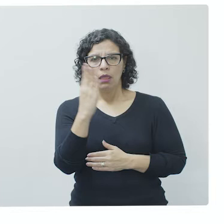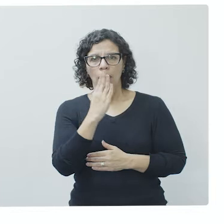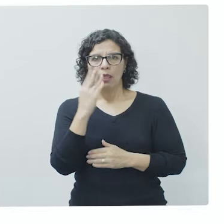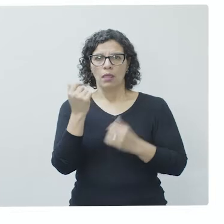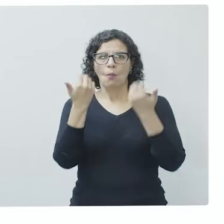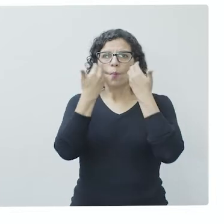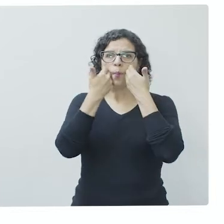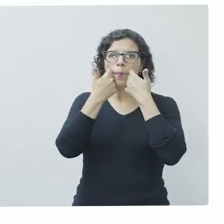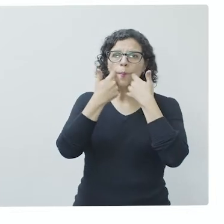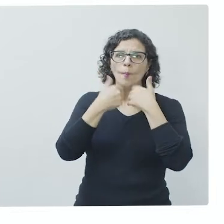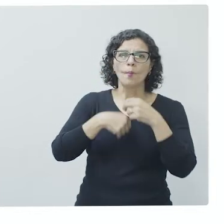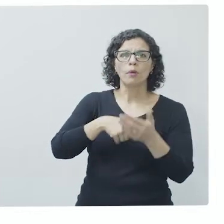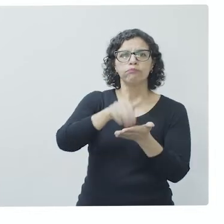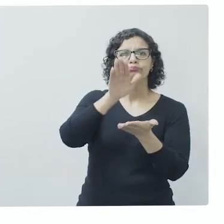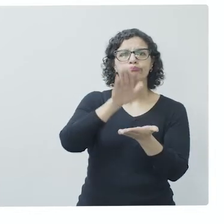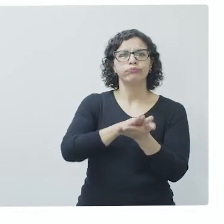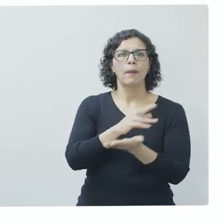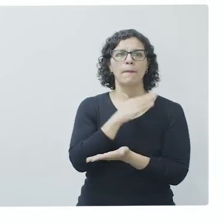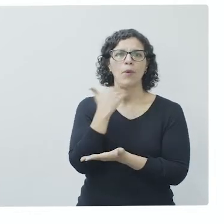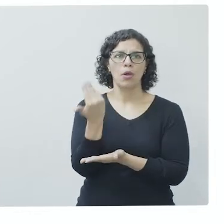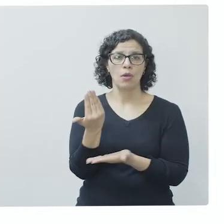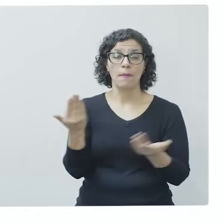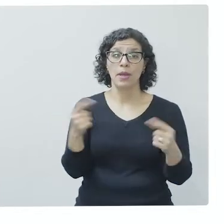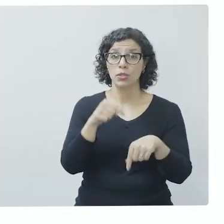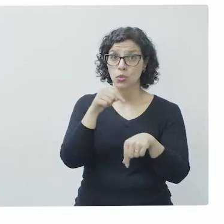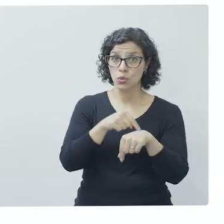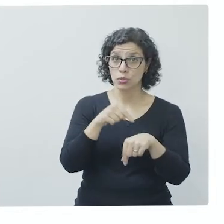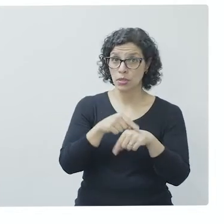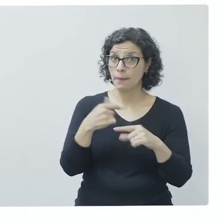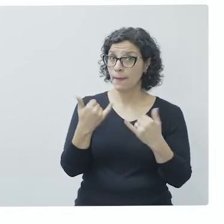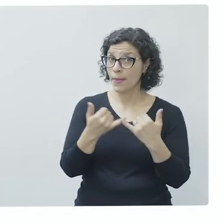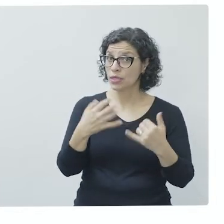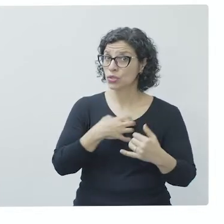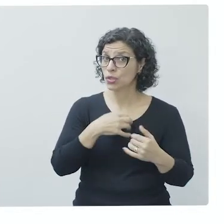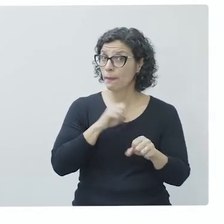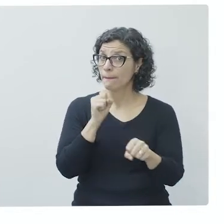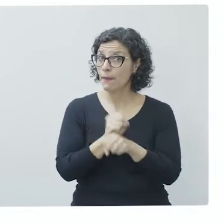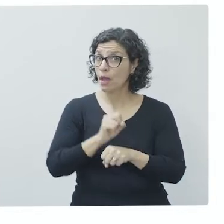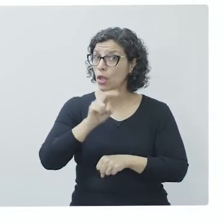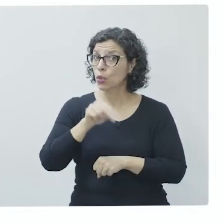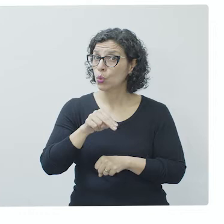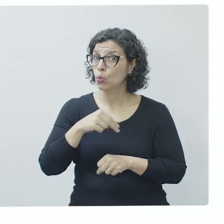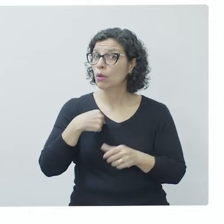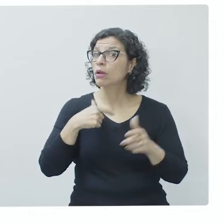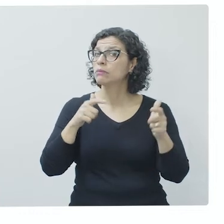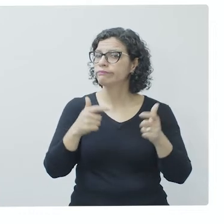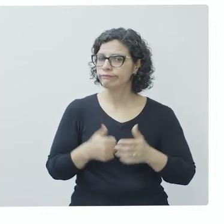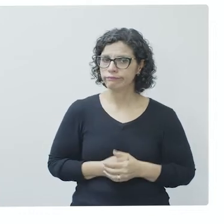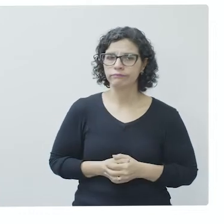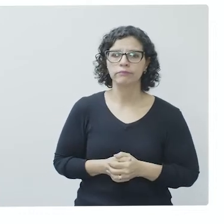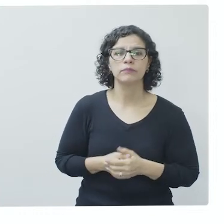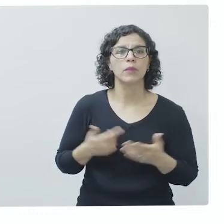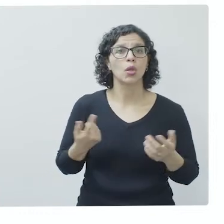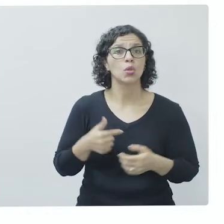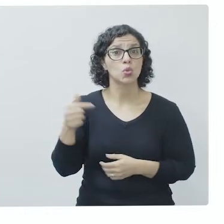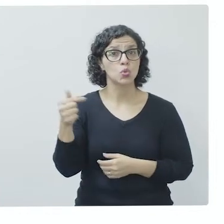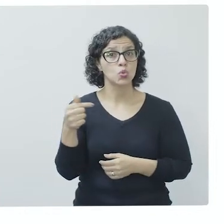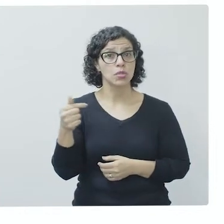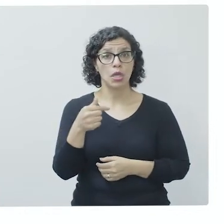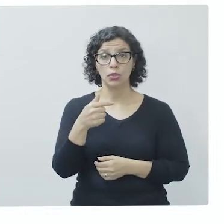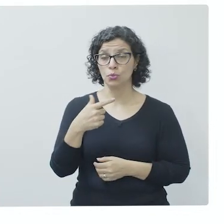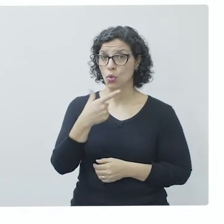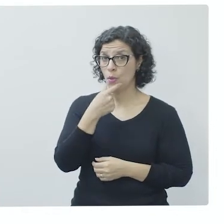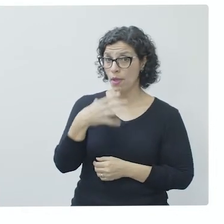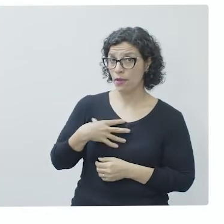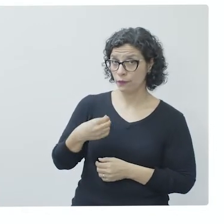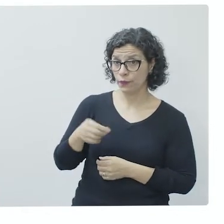ficava pálida e batia as botas. Mas o tempo é um trem que não sabe parar na estação. O sétimo filho